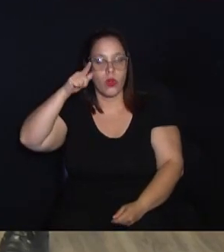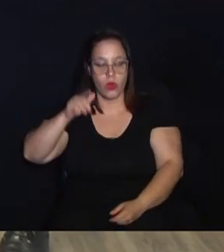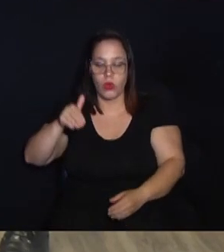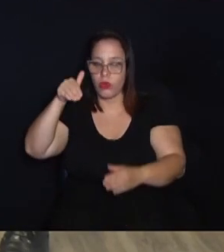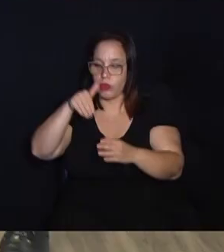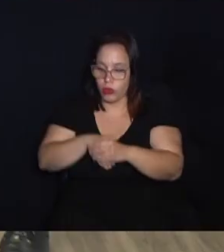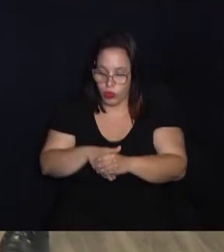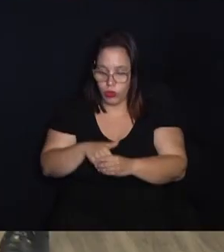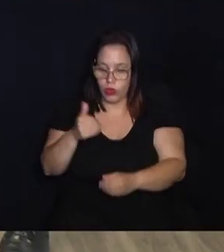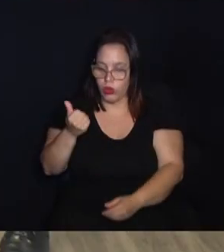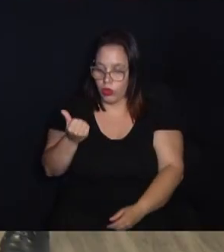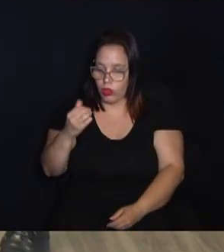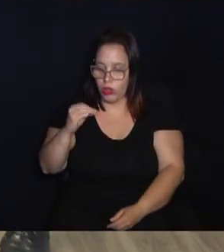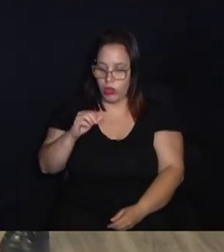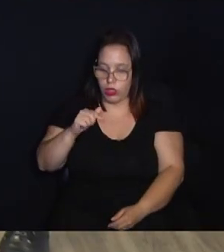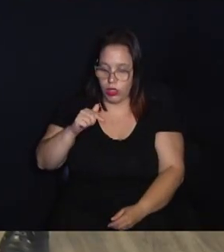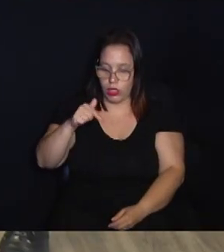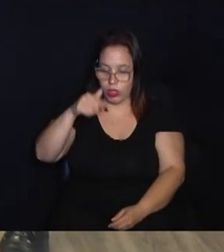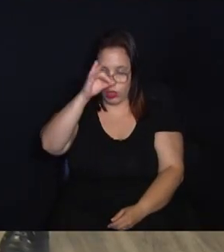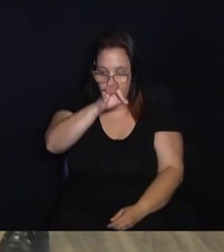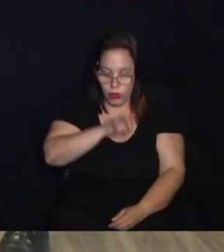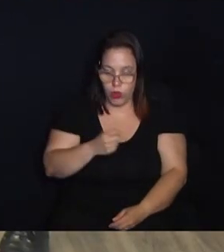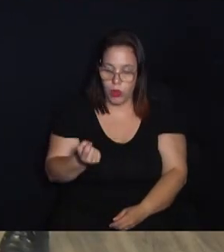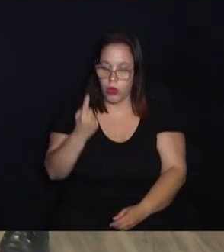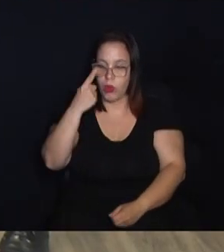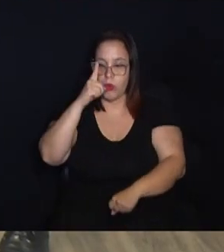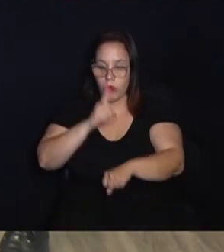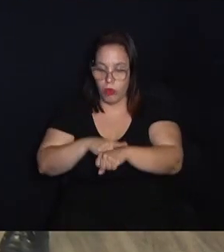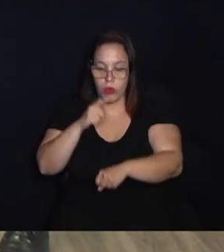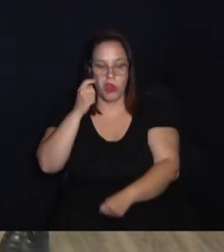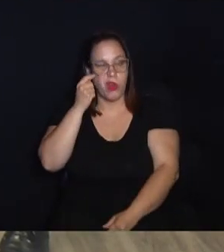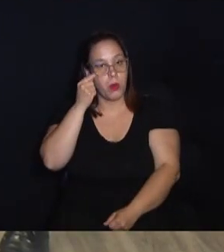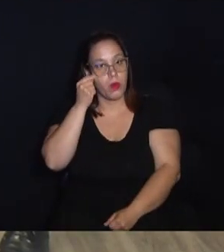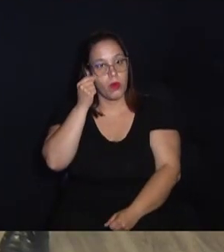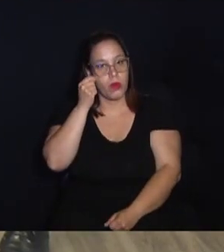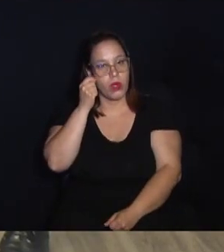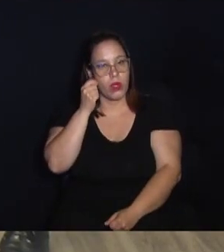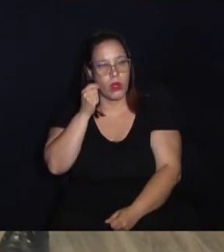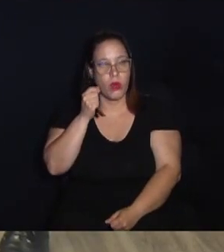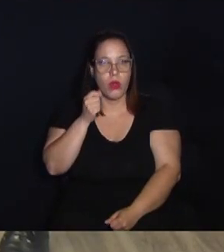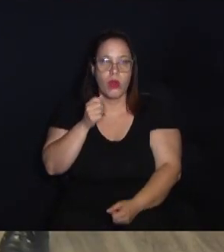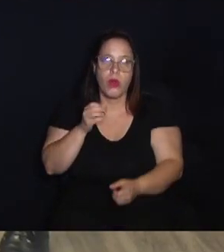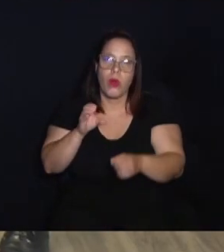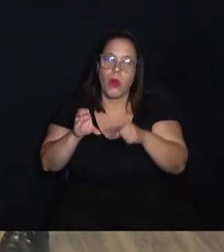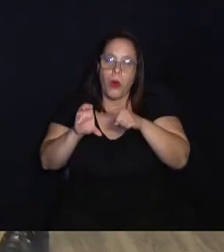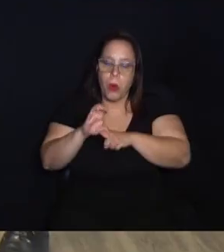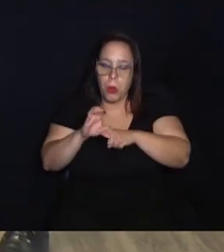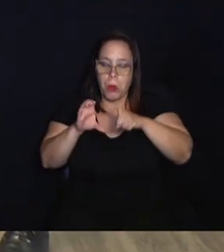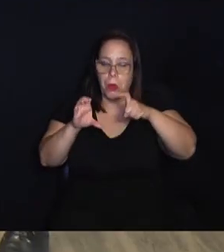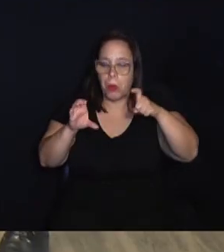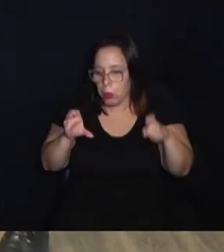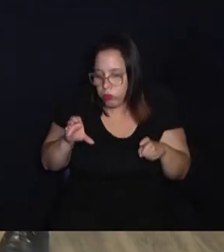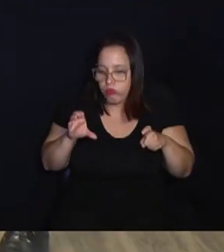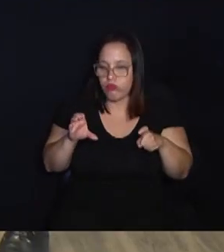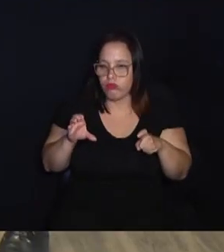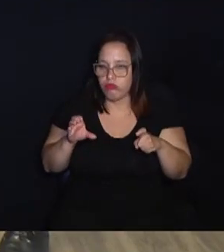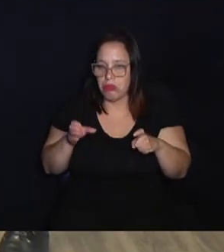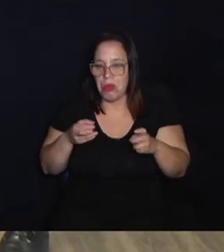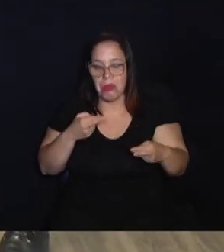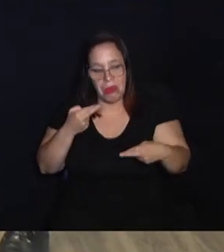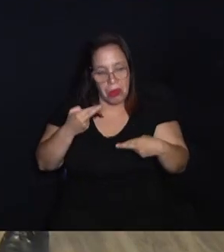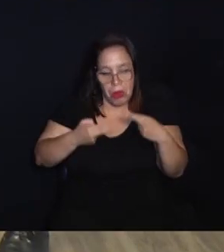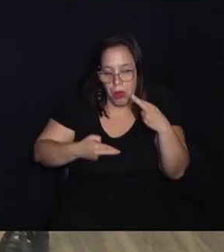reeleição, 67% dos votos, foi em primeiro turno. São poderes independentes, mas há uma boa